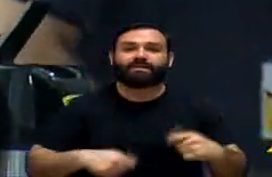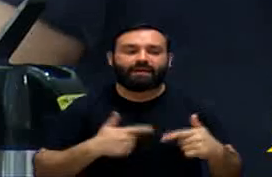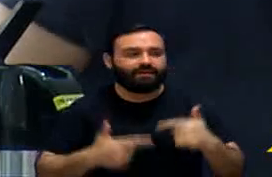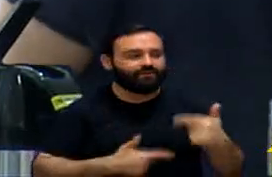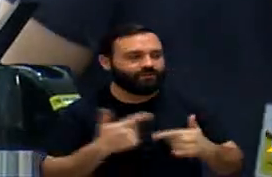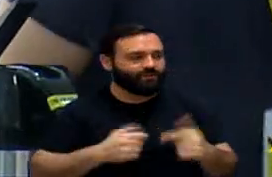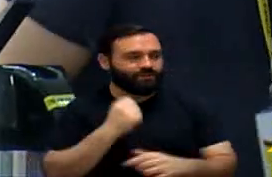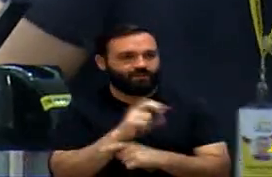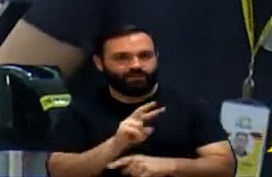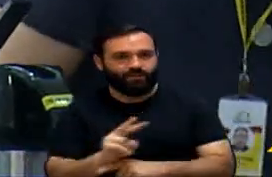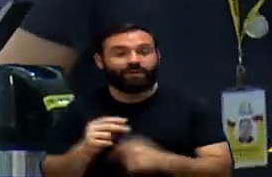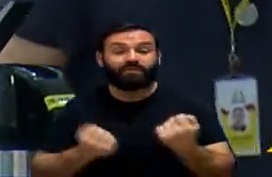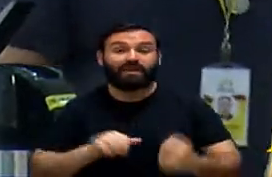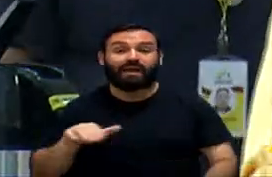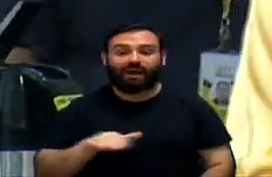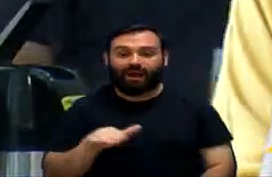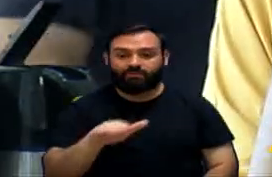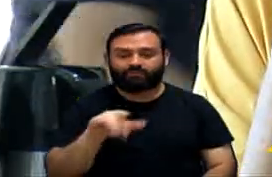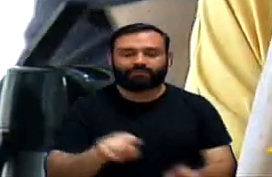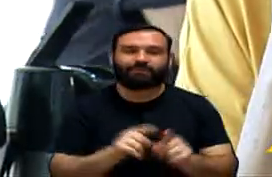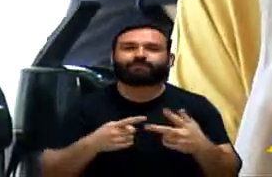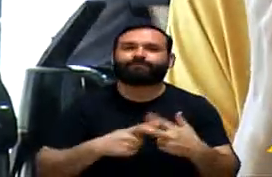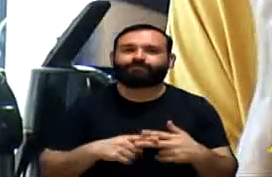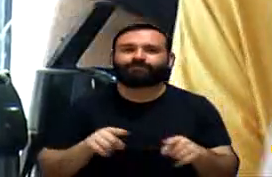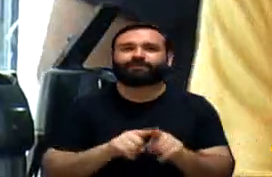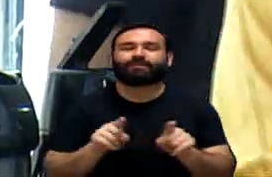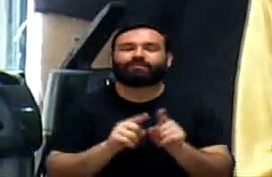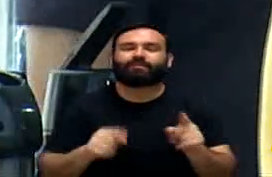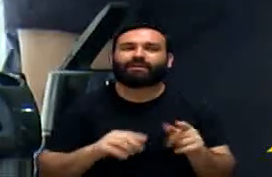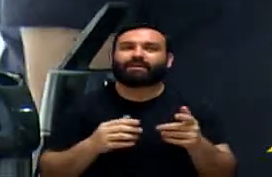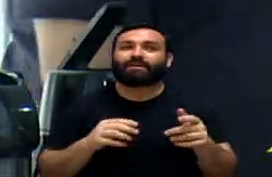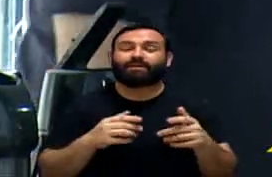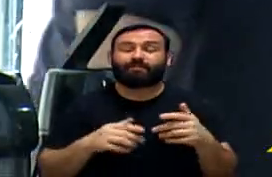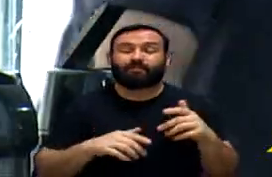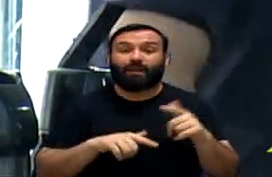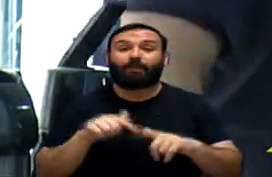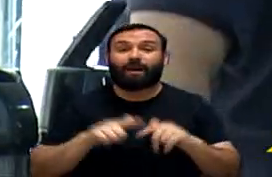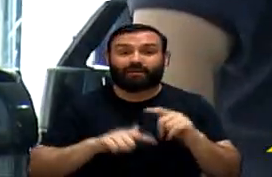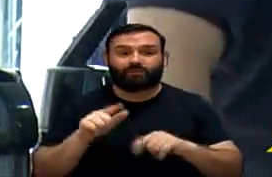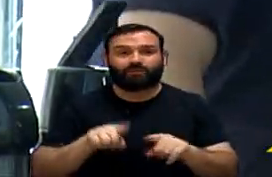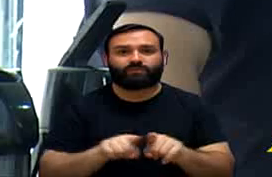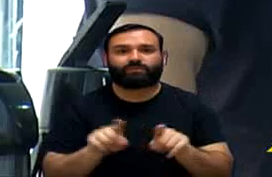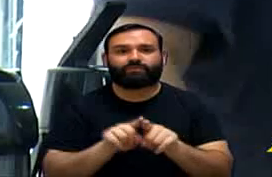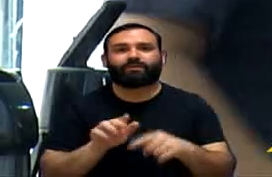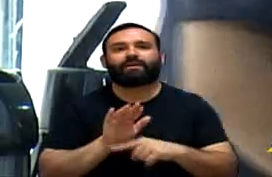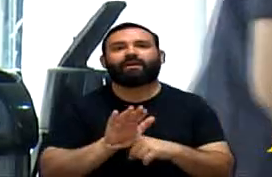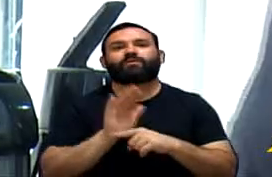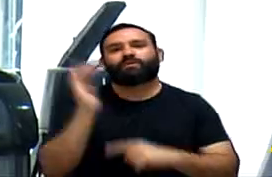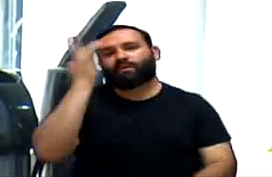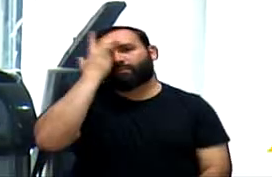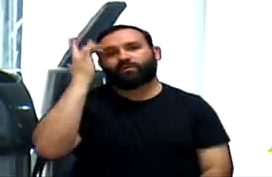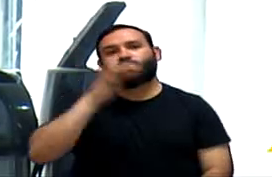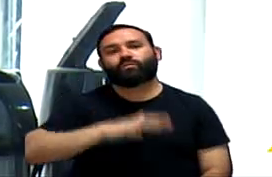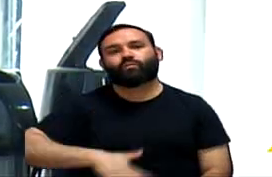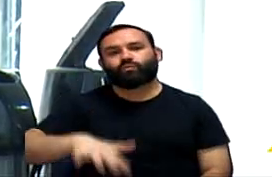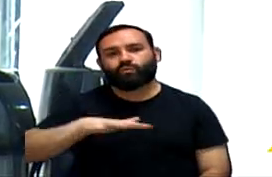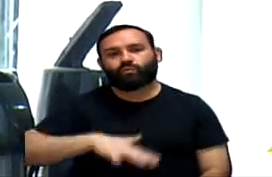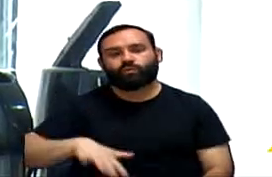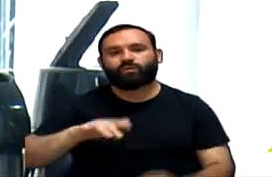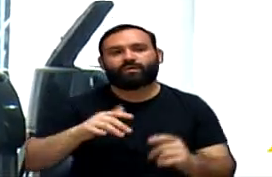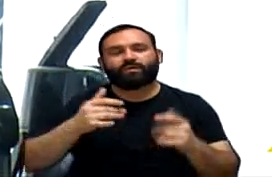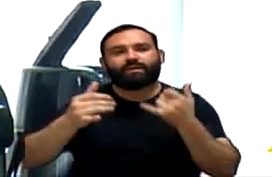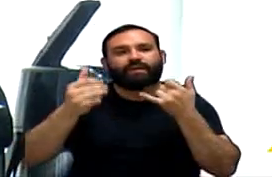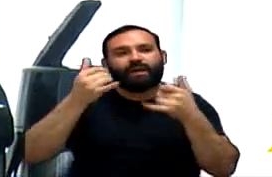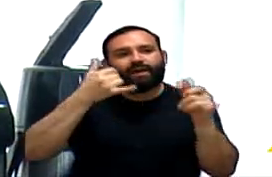segurança tem que ter a ronda tem que ter mecanismo tem que ter Esporte tem que ter aparelho que Facilite com que as pessoas aí eh